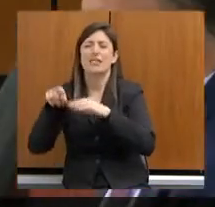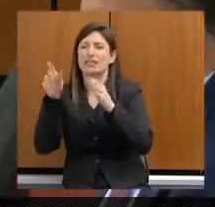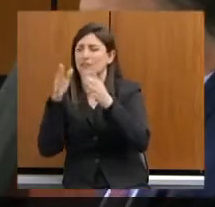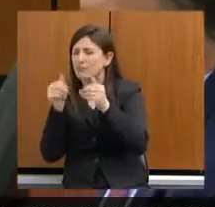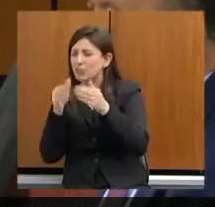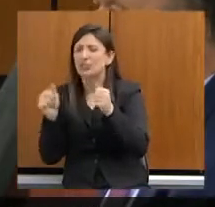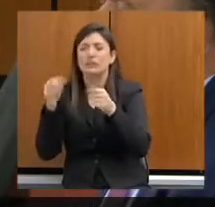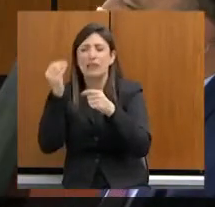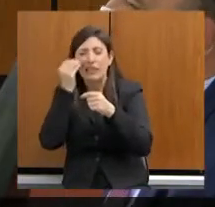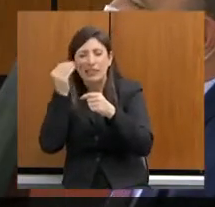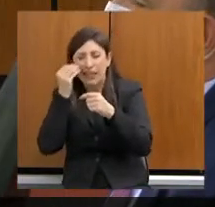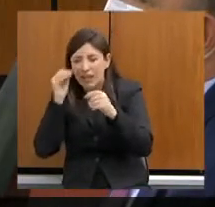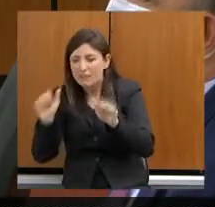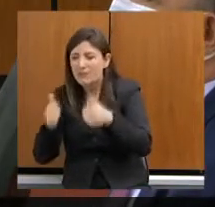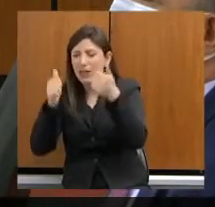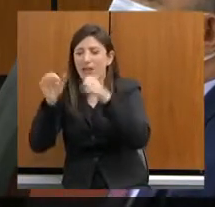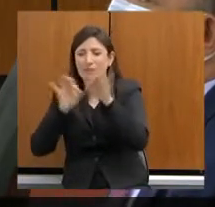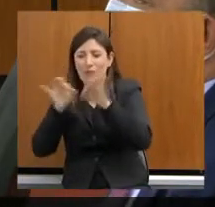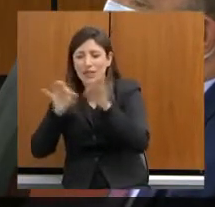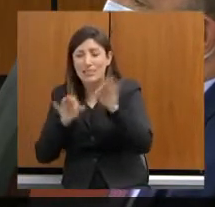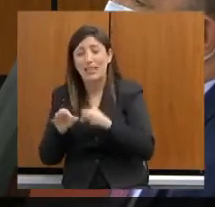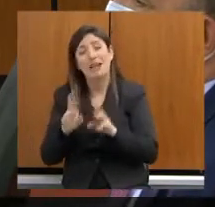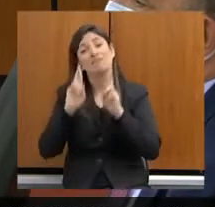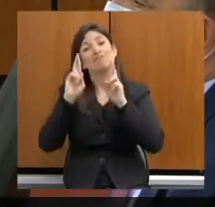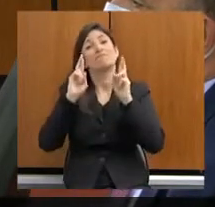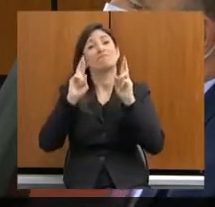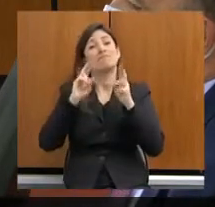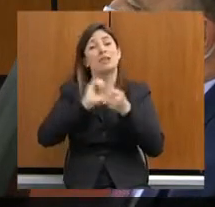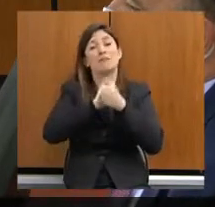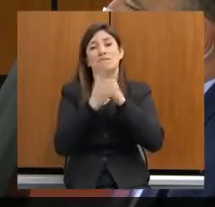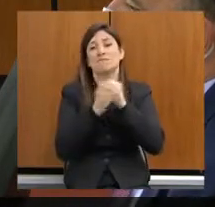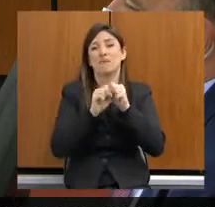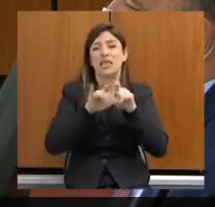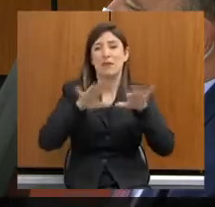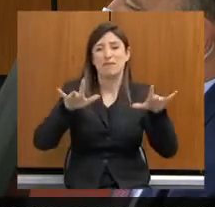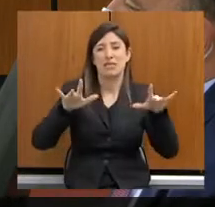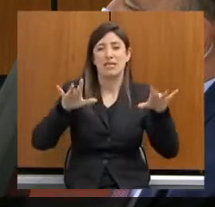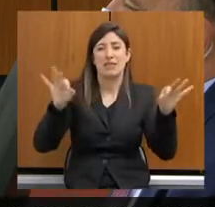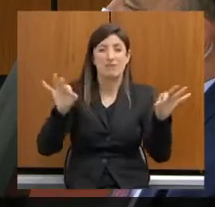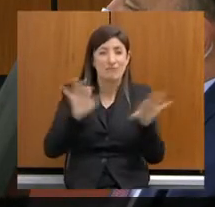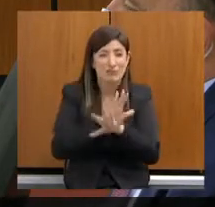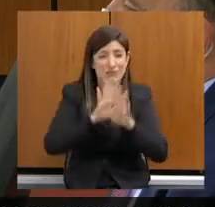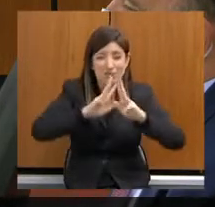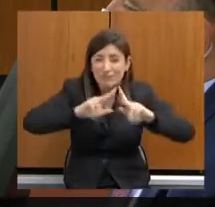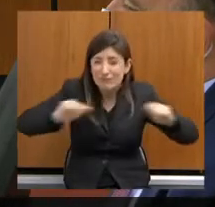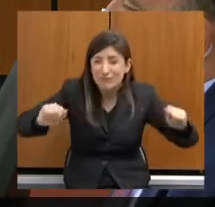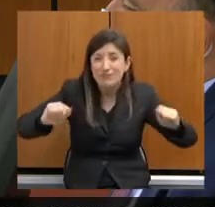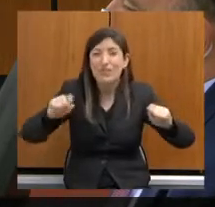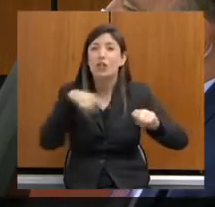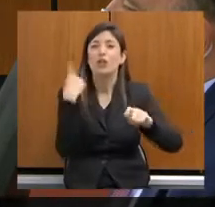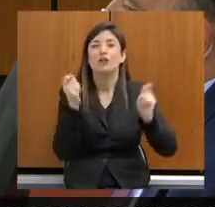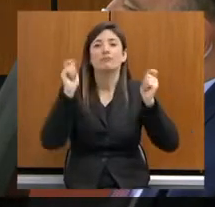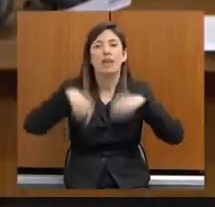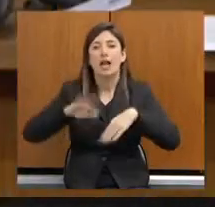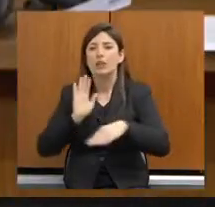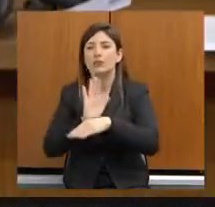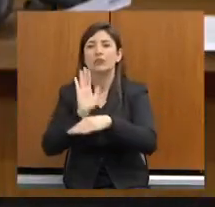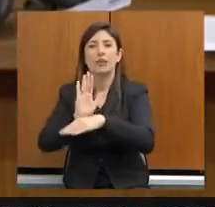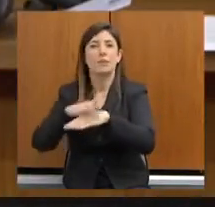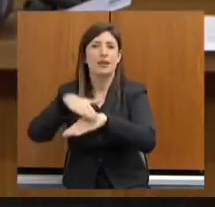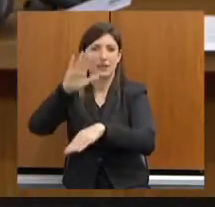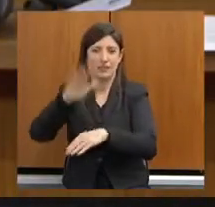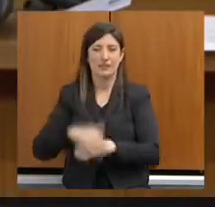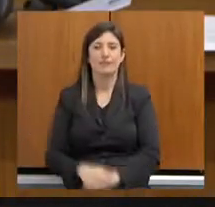que com o fim da pandemia a gente possa ajudar mais ainda agora precisamos também